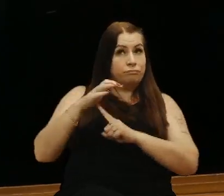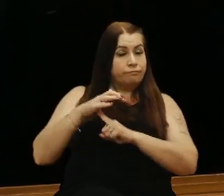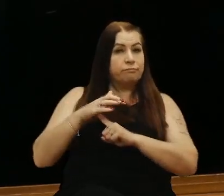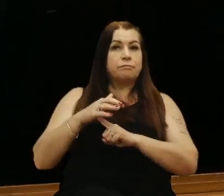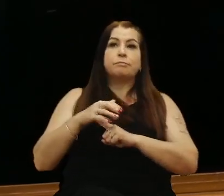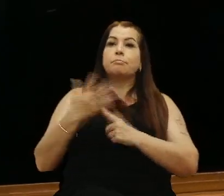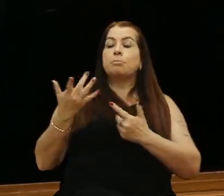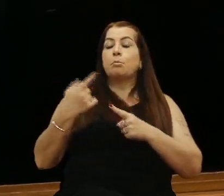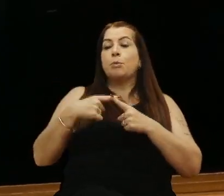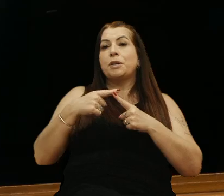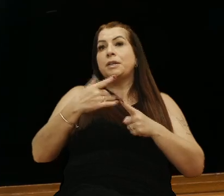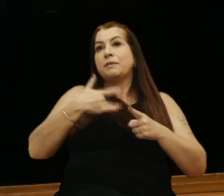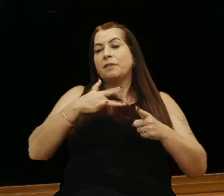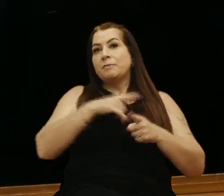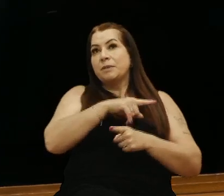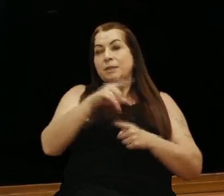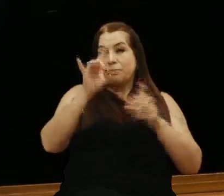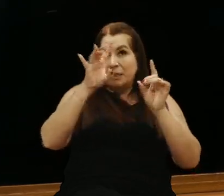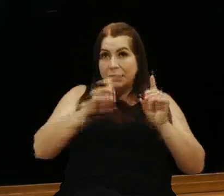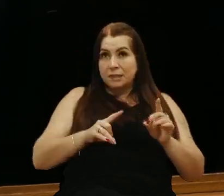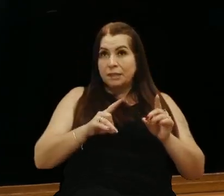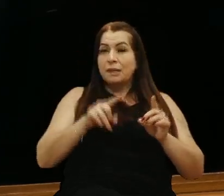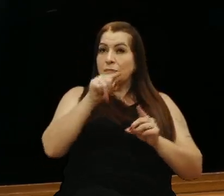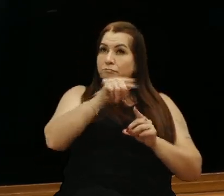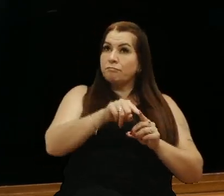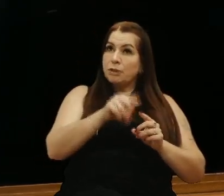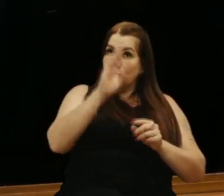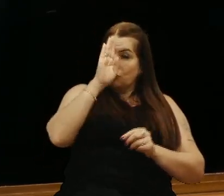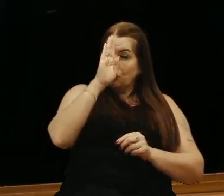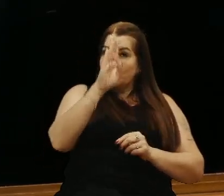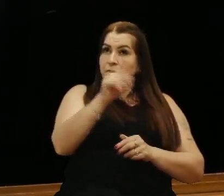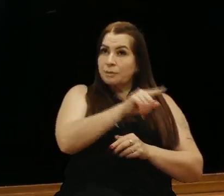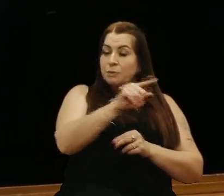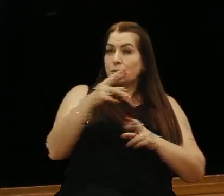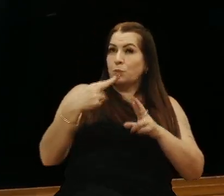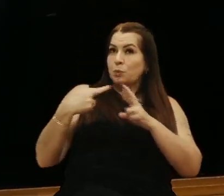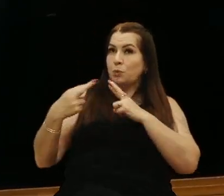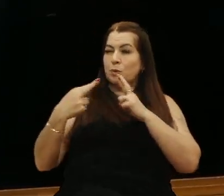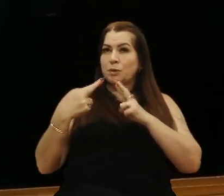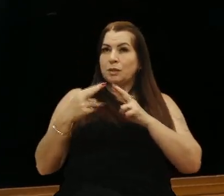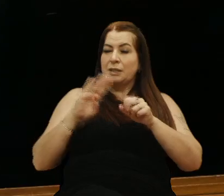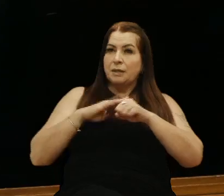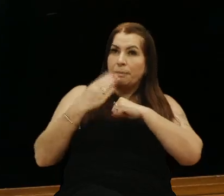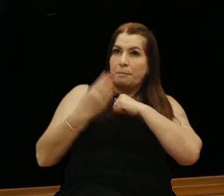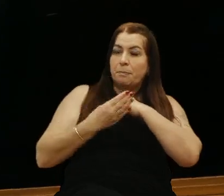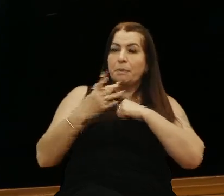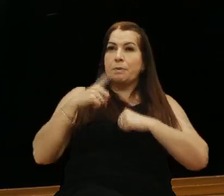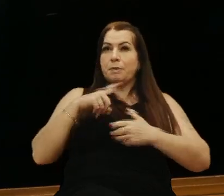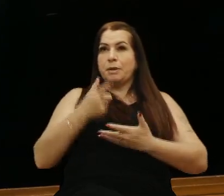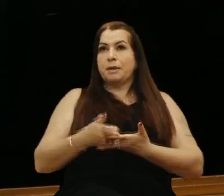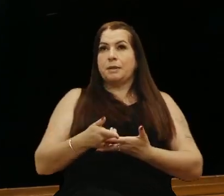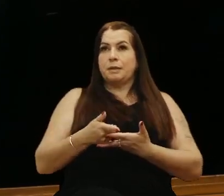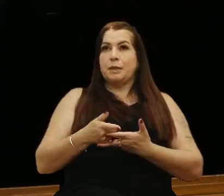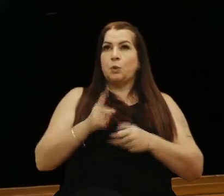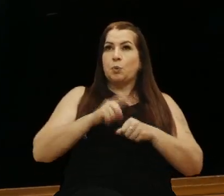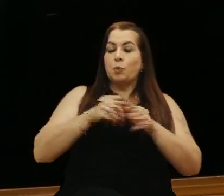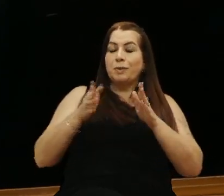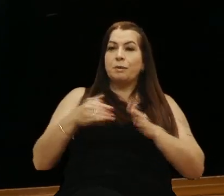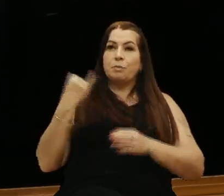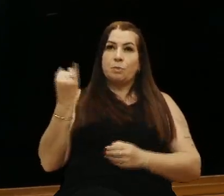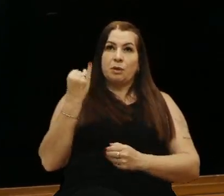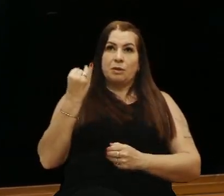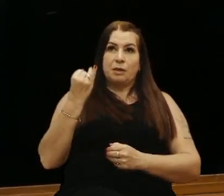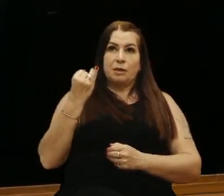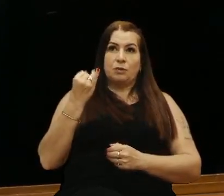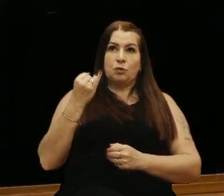Porque, infelizmente, hoje, em especial, o ponto de safra está diretamente relacionado a bairros que têm um tempo significativo